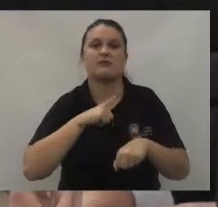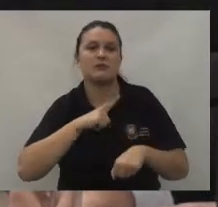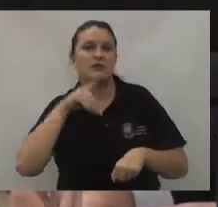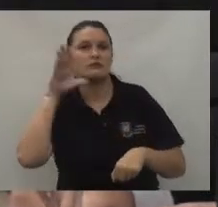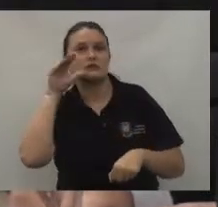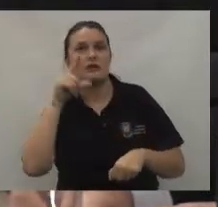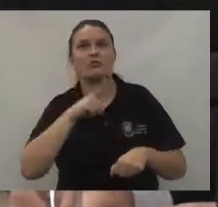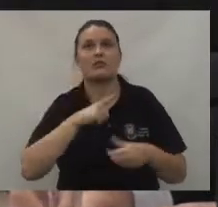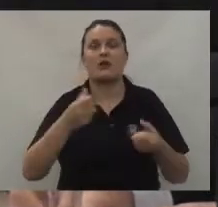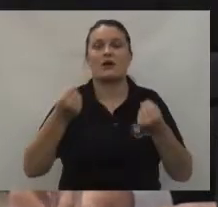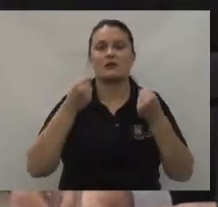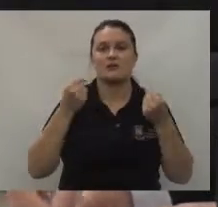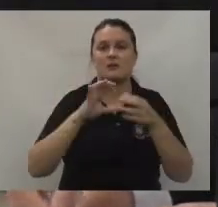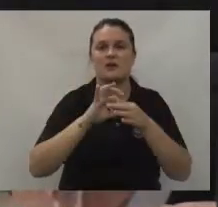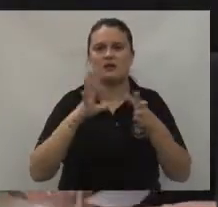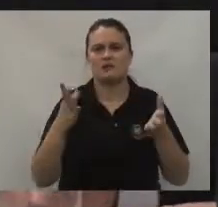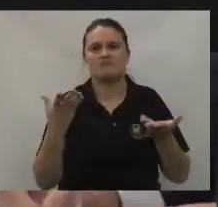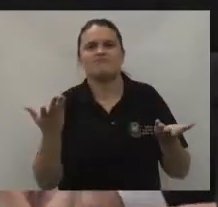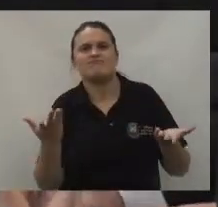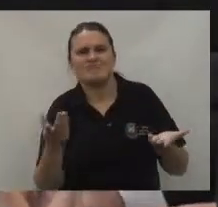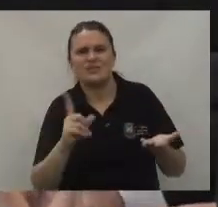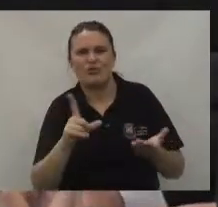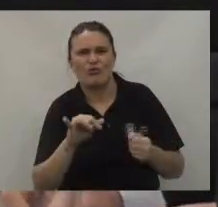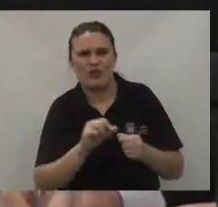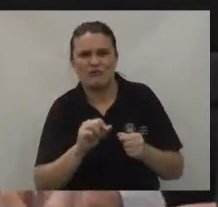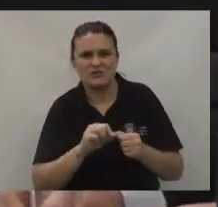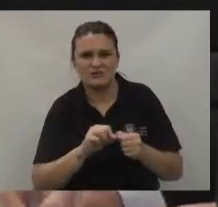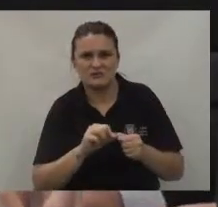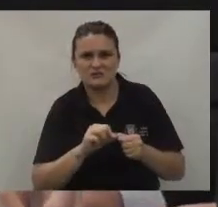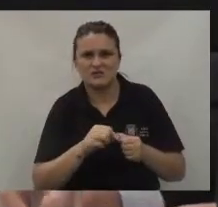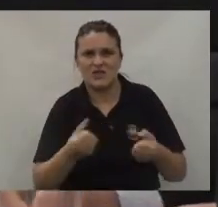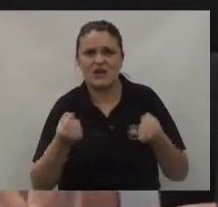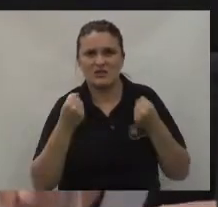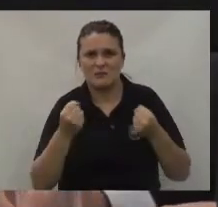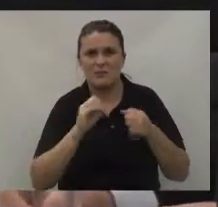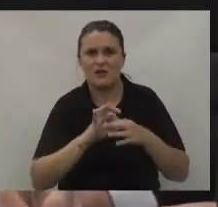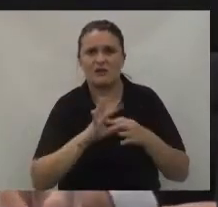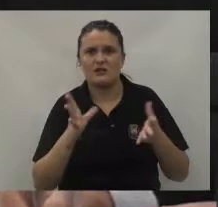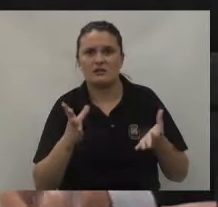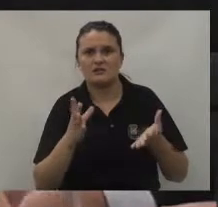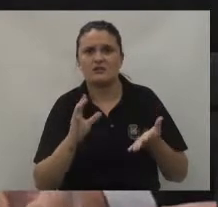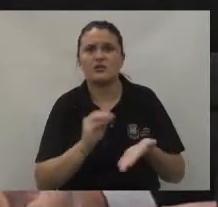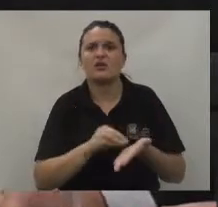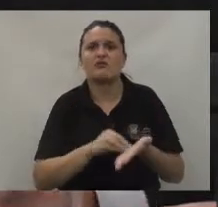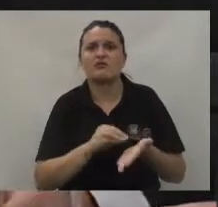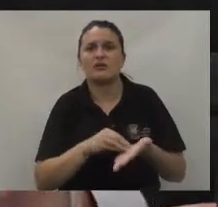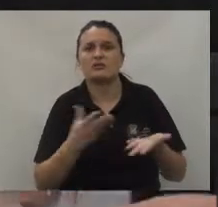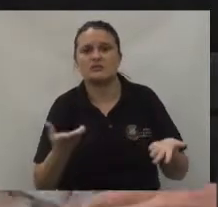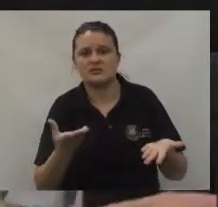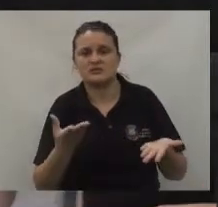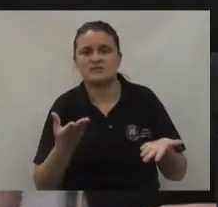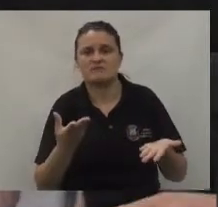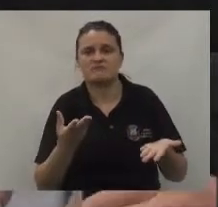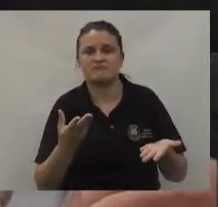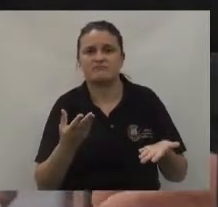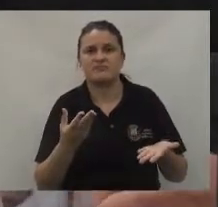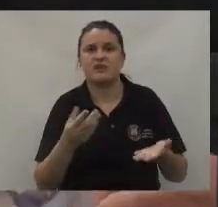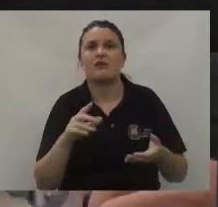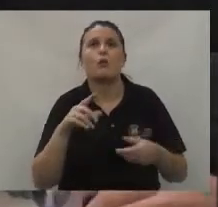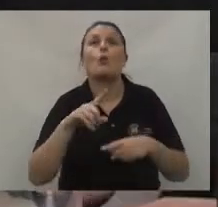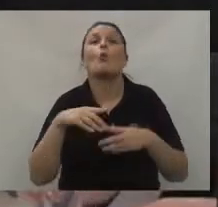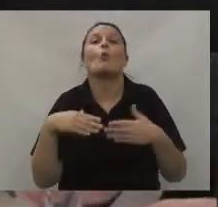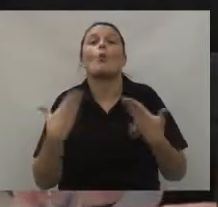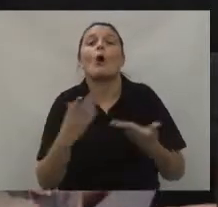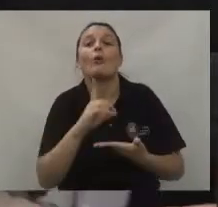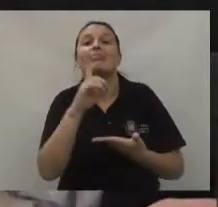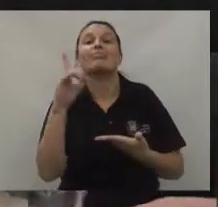academia o não vai pôr então as academias lá poxa aí também essa casa vai deixar para quando